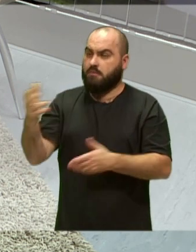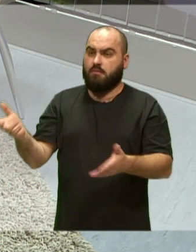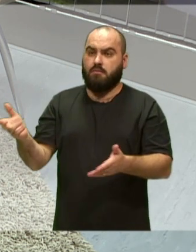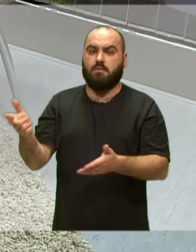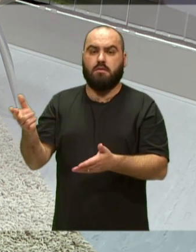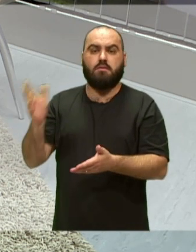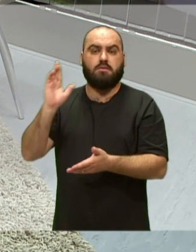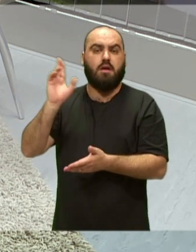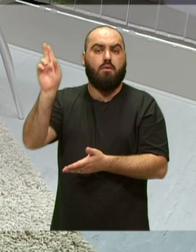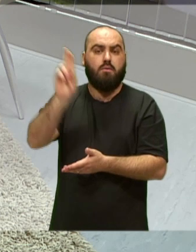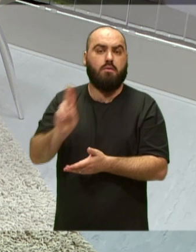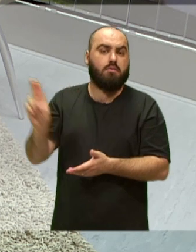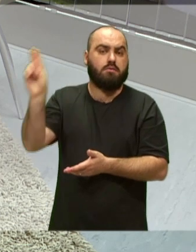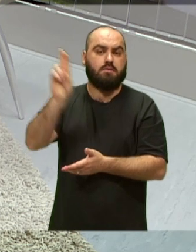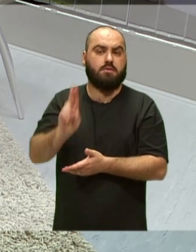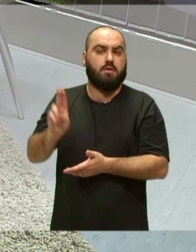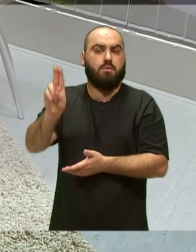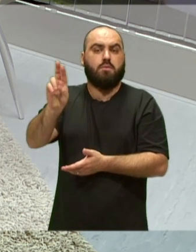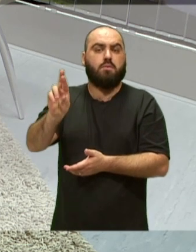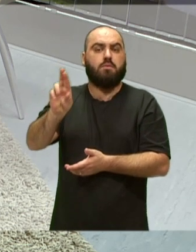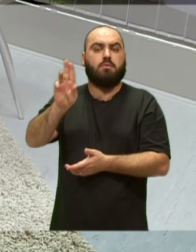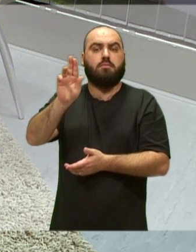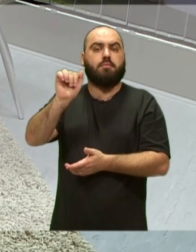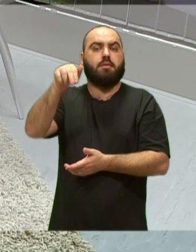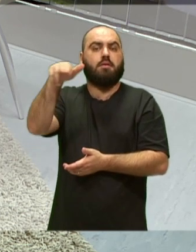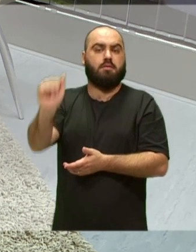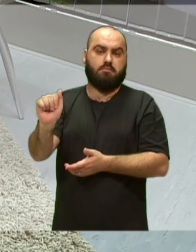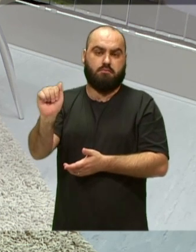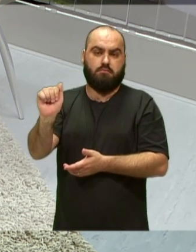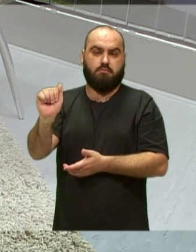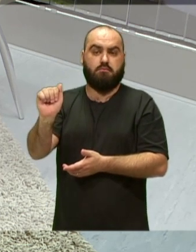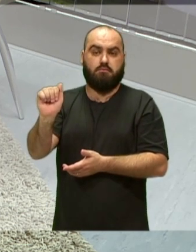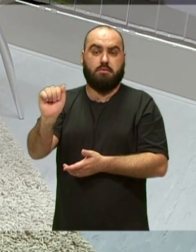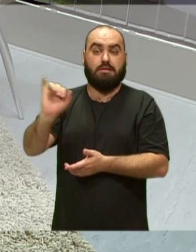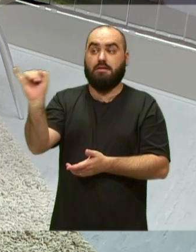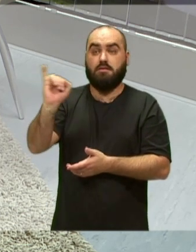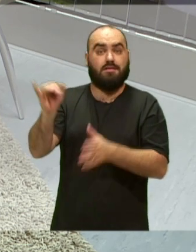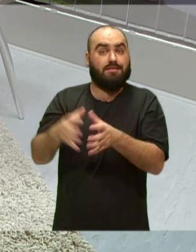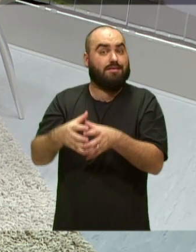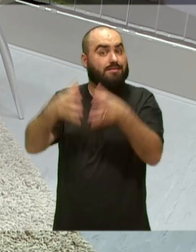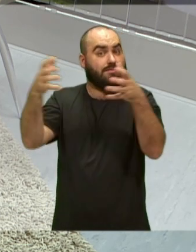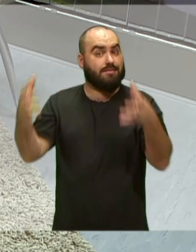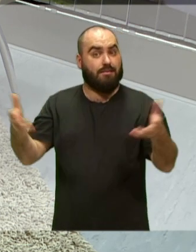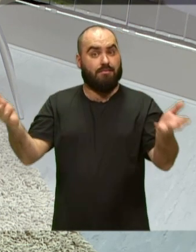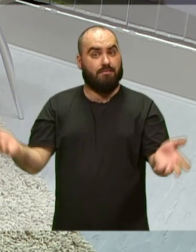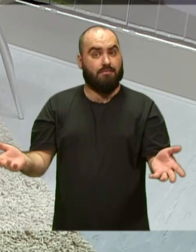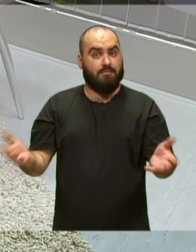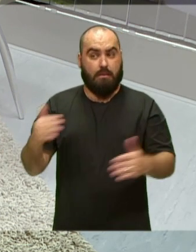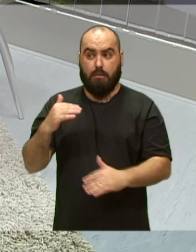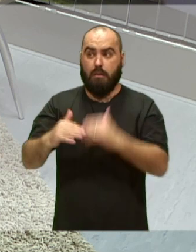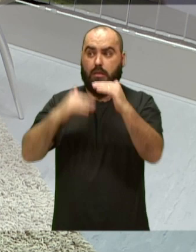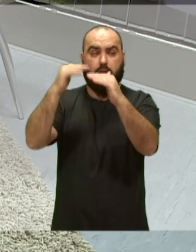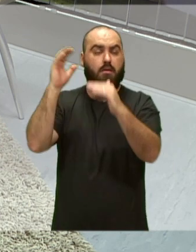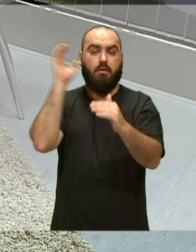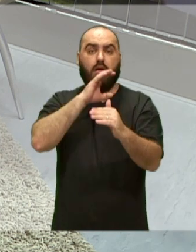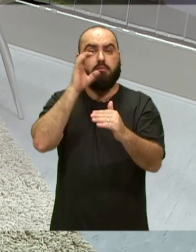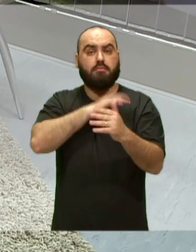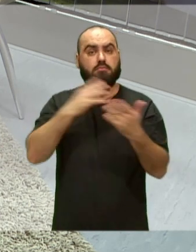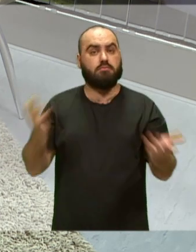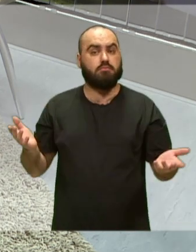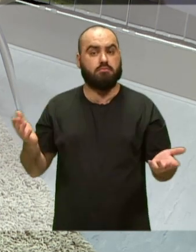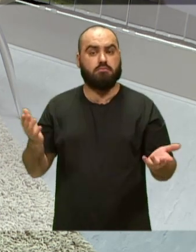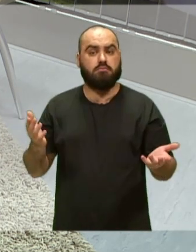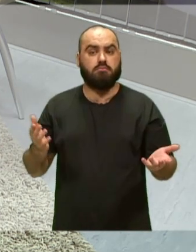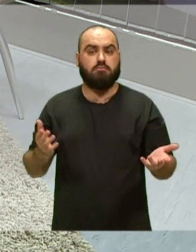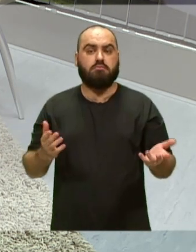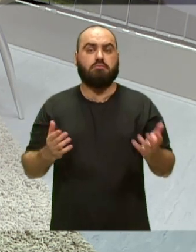utilizadas já como como urbanas Maurício e e eh Itajaí cresceu Itajaí se desenvolveu aí queriam